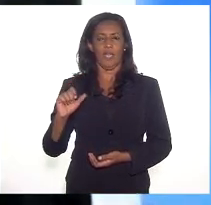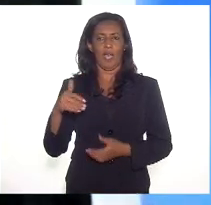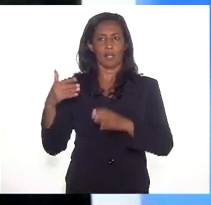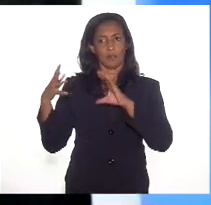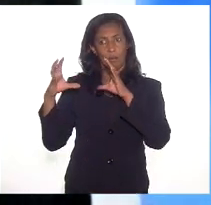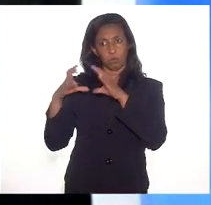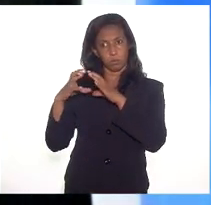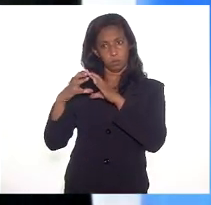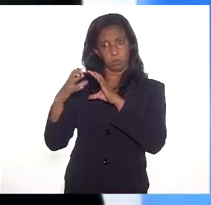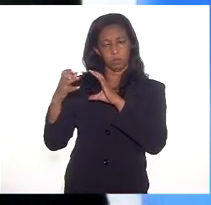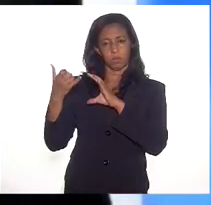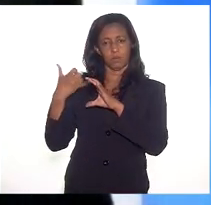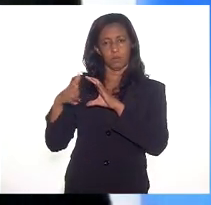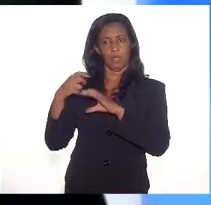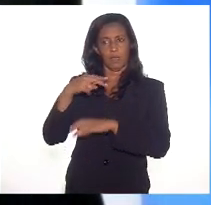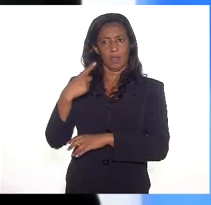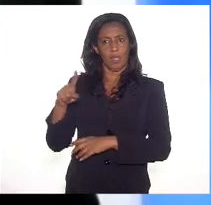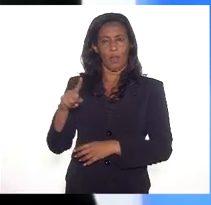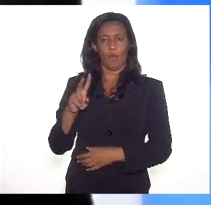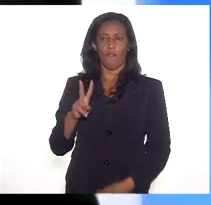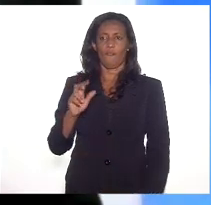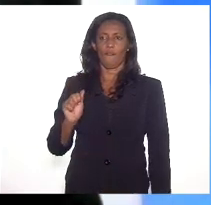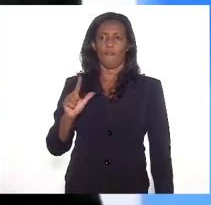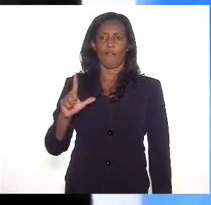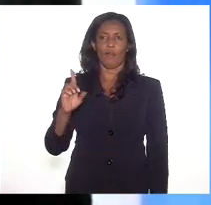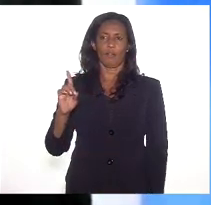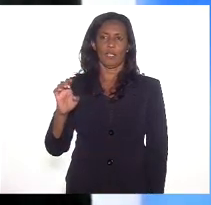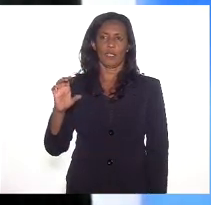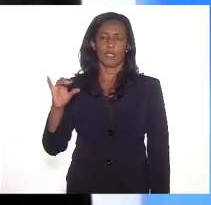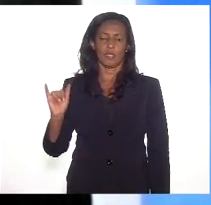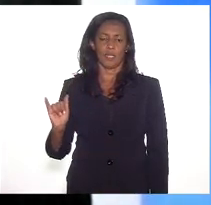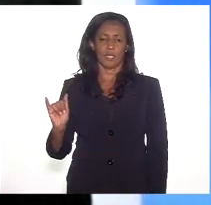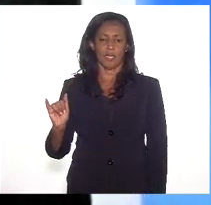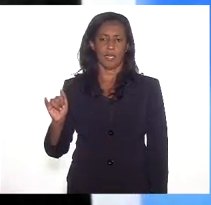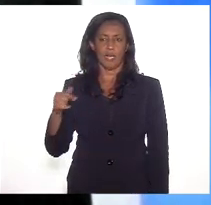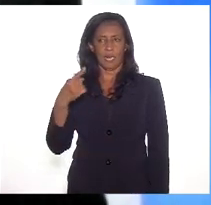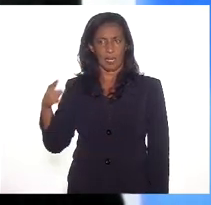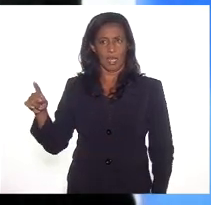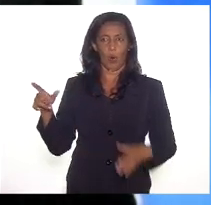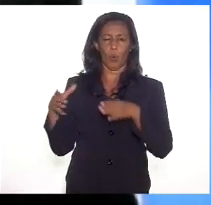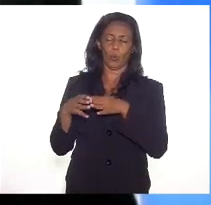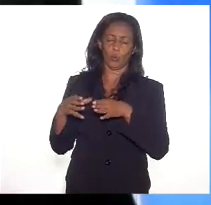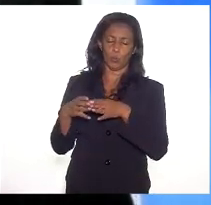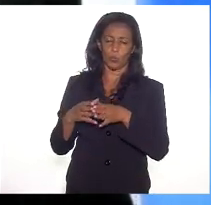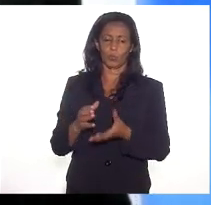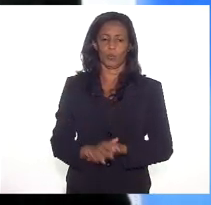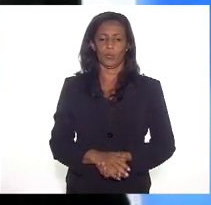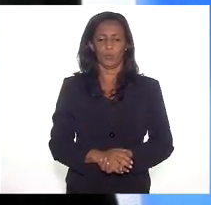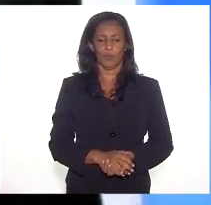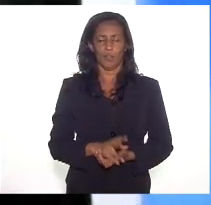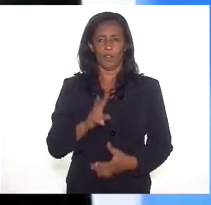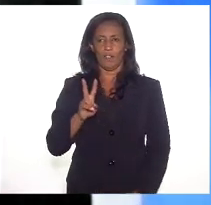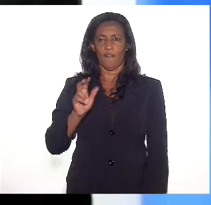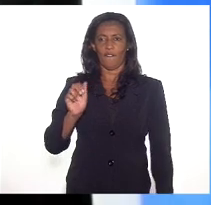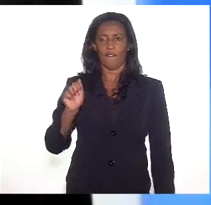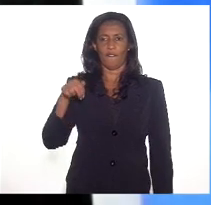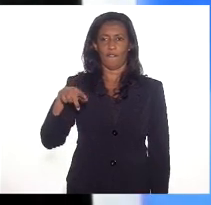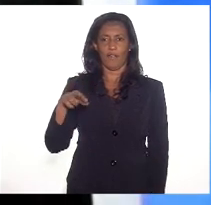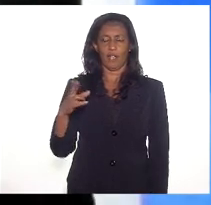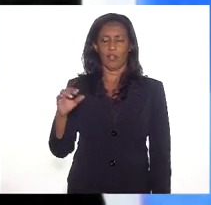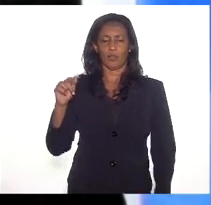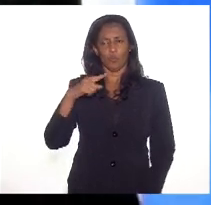grupo. Deputado Valdeci da Saúde, também votou não no grupo. Deputado Vandro Família, também